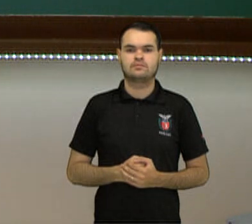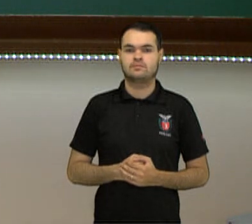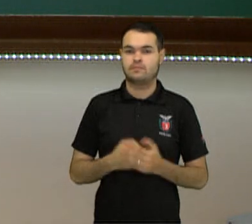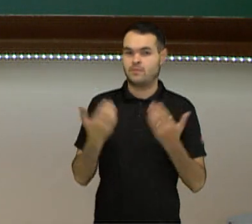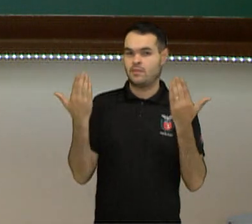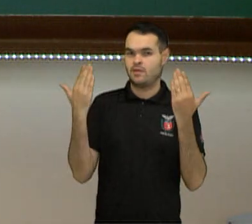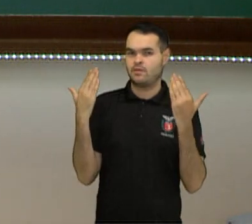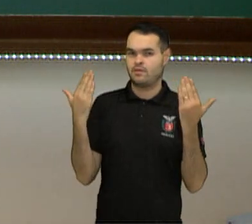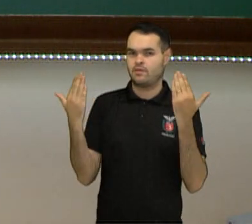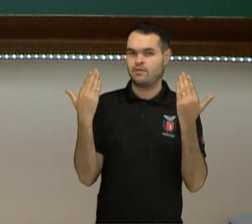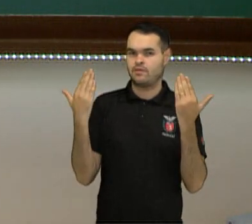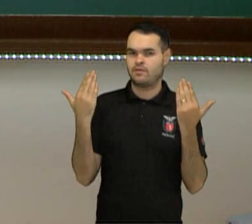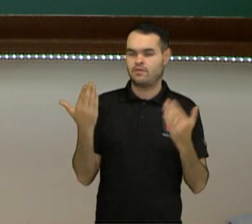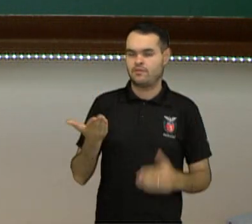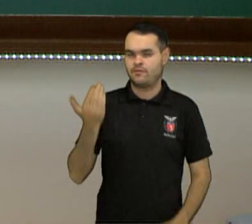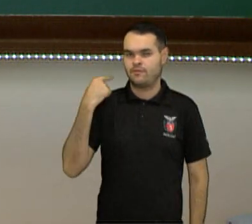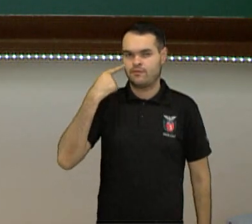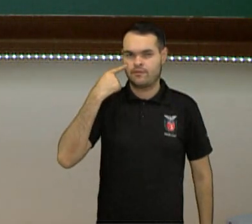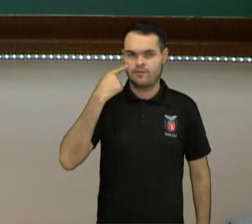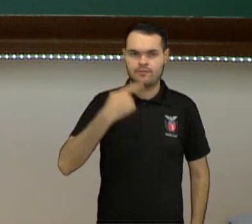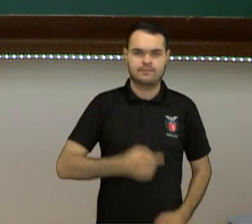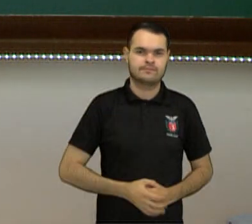Conferindo? Bora ver.